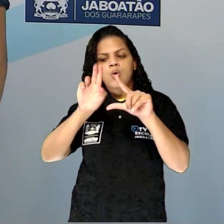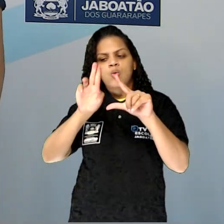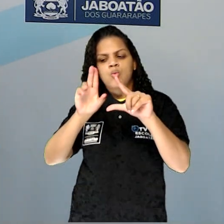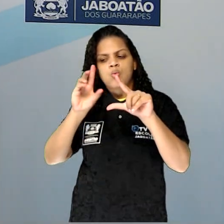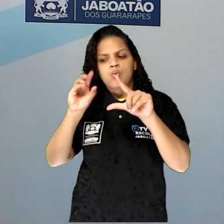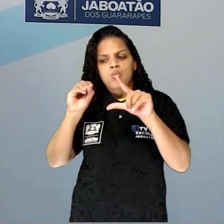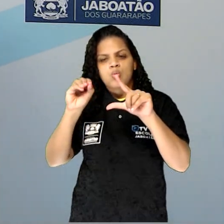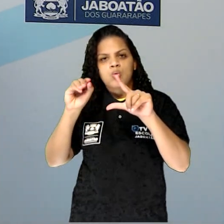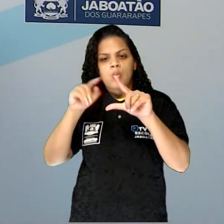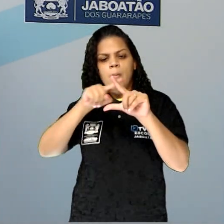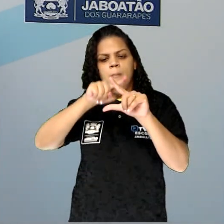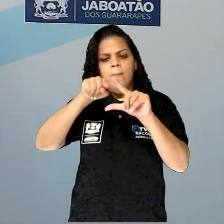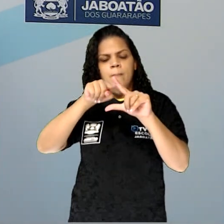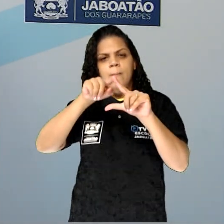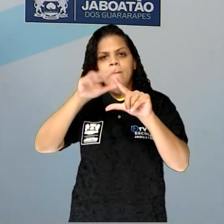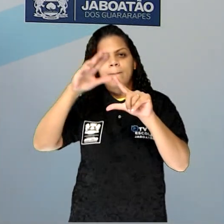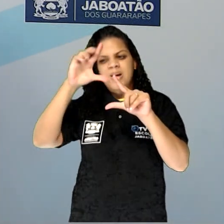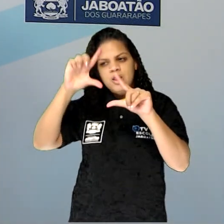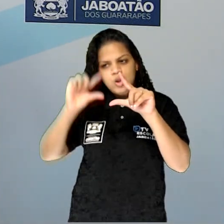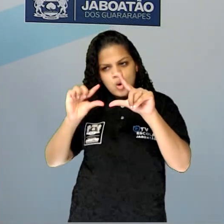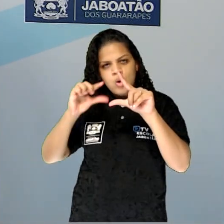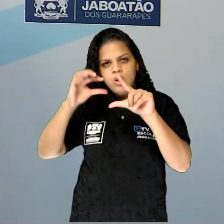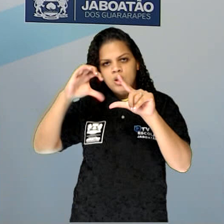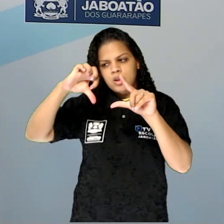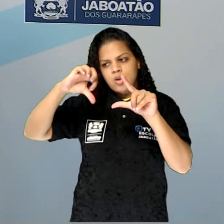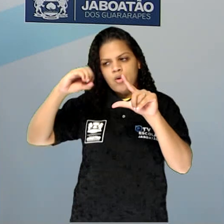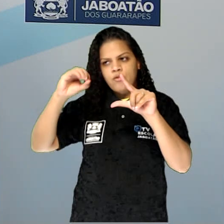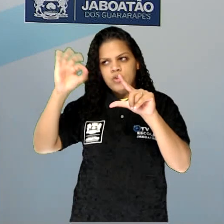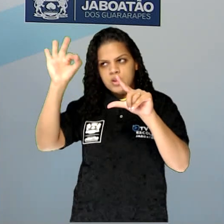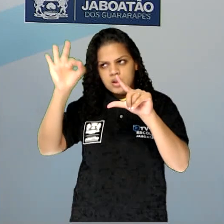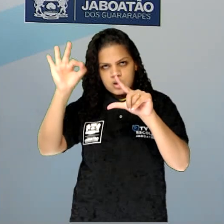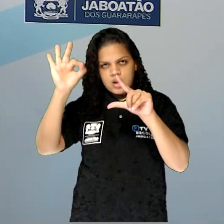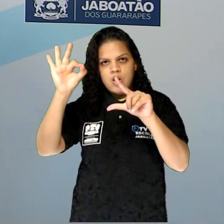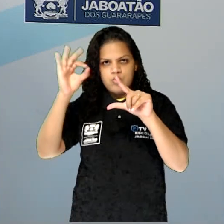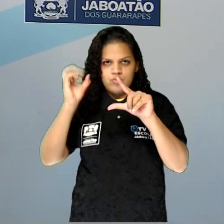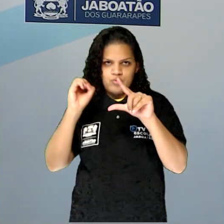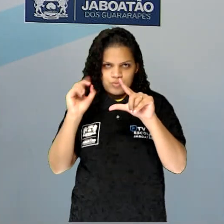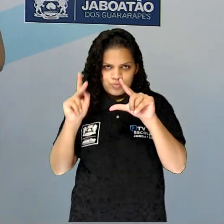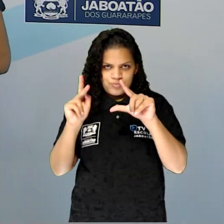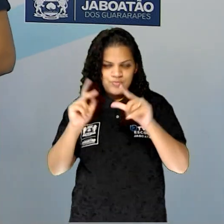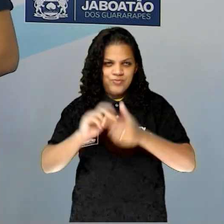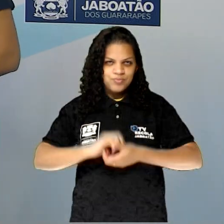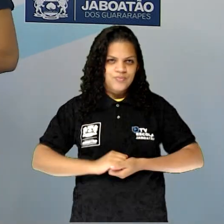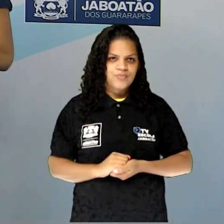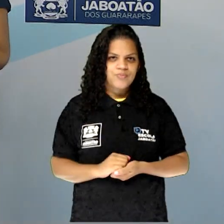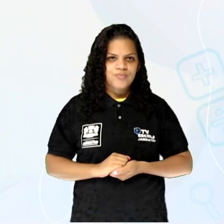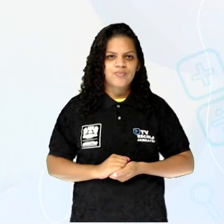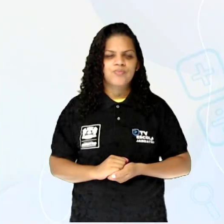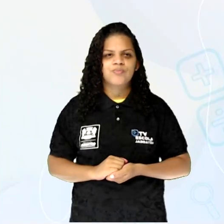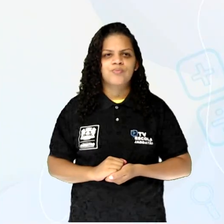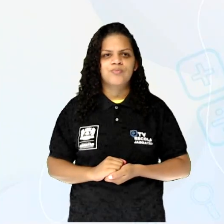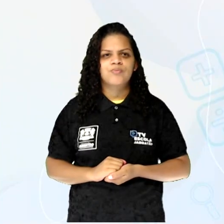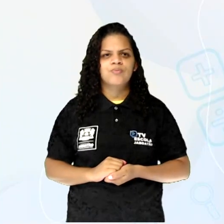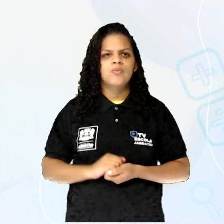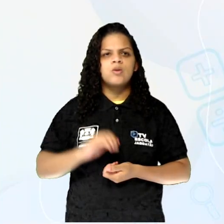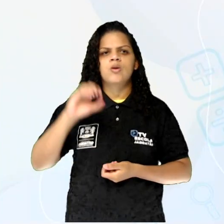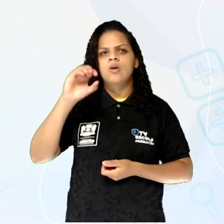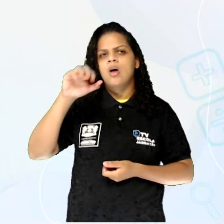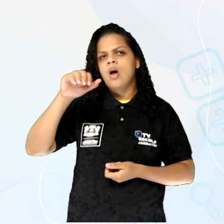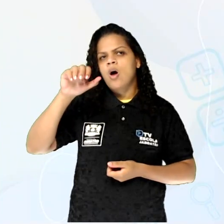ele é menor que 90° é menor que o ângulo reto um ângulo